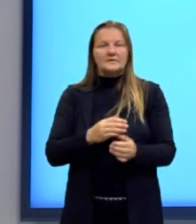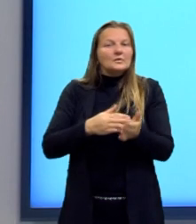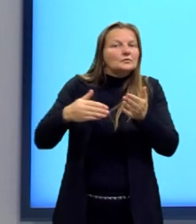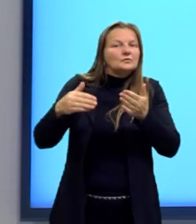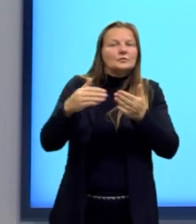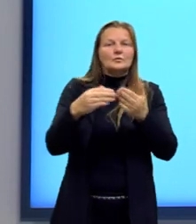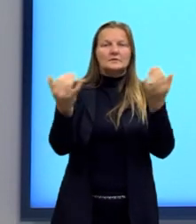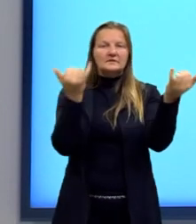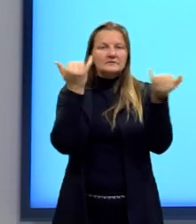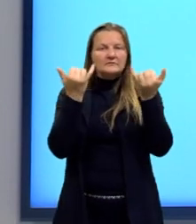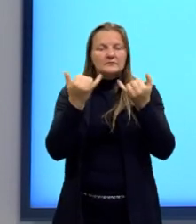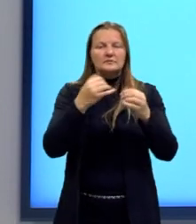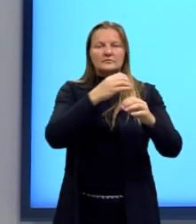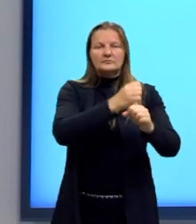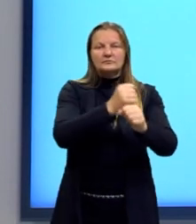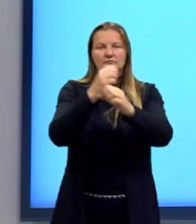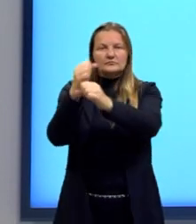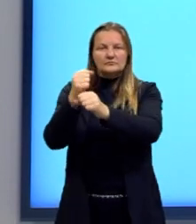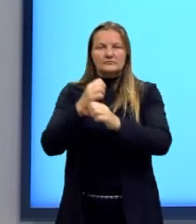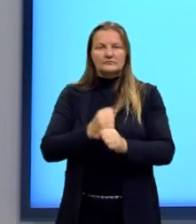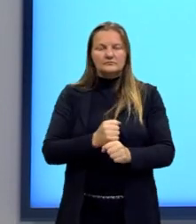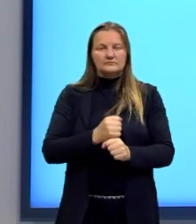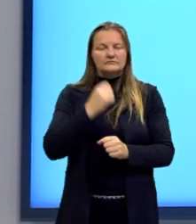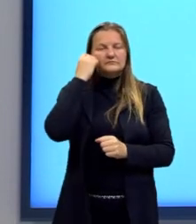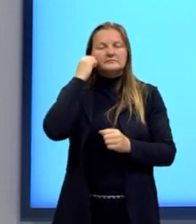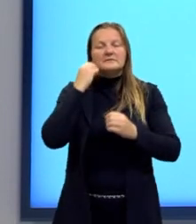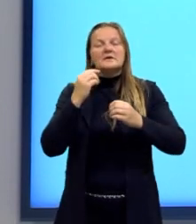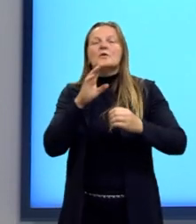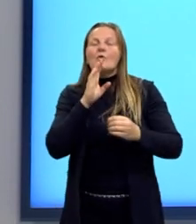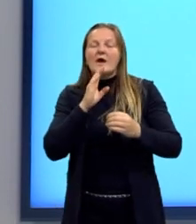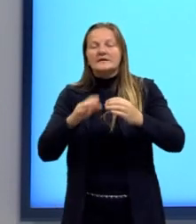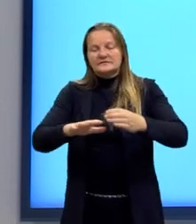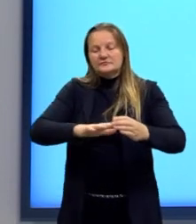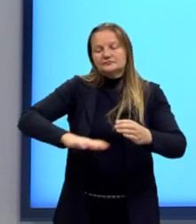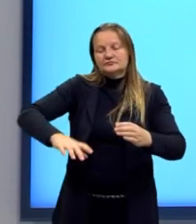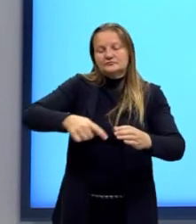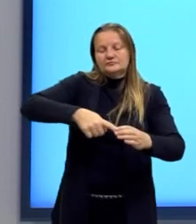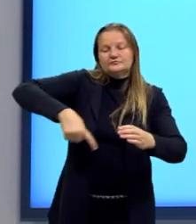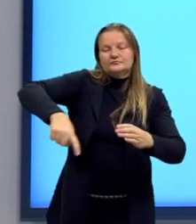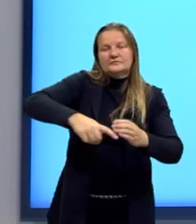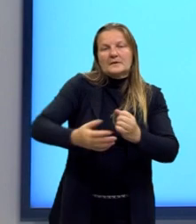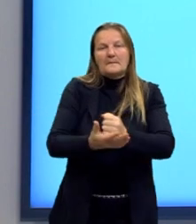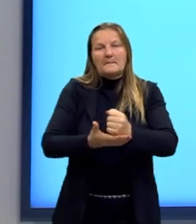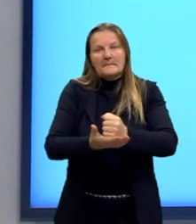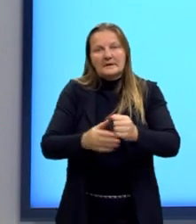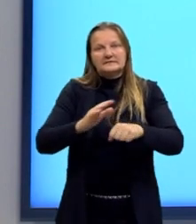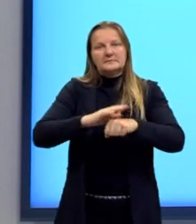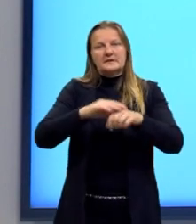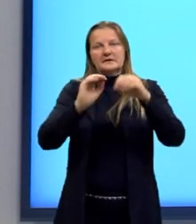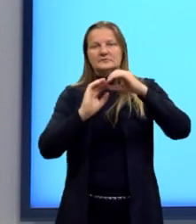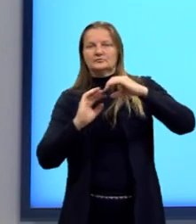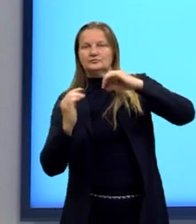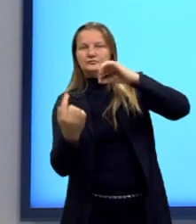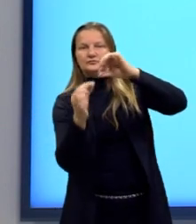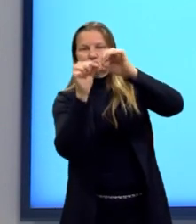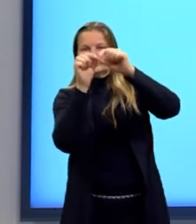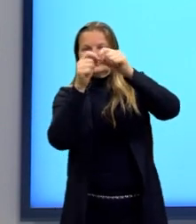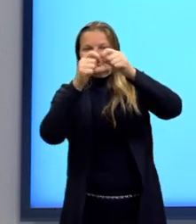somamos as informações então se nós conhecemos a área da Base a área lateral nós podemos chegar numa fórmula